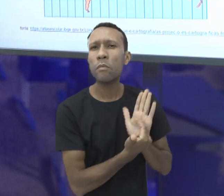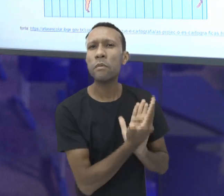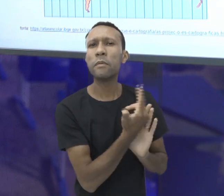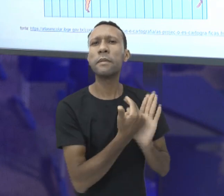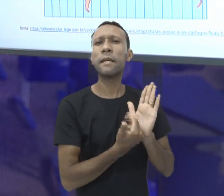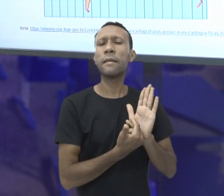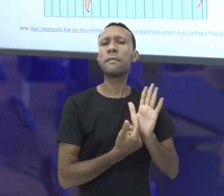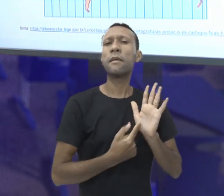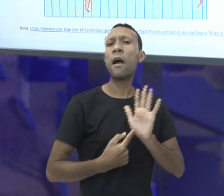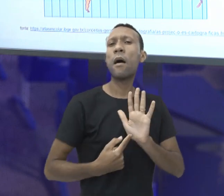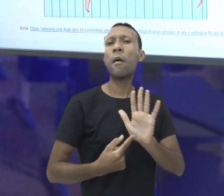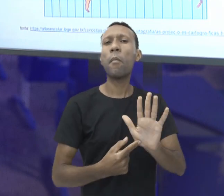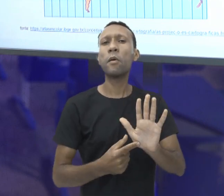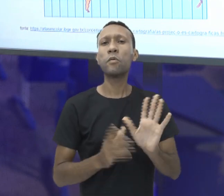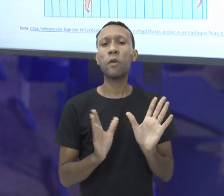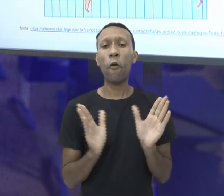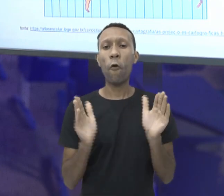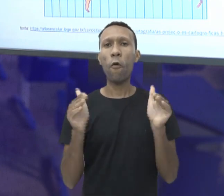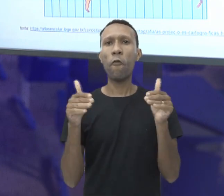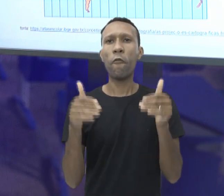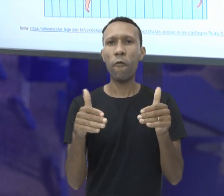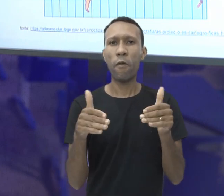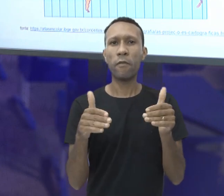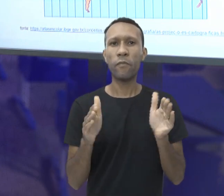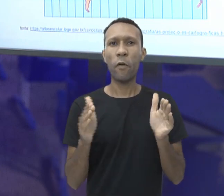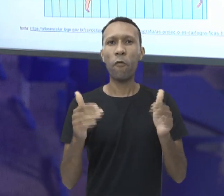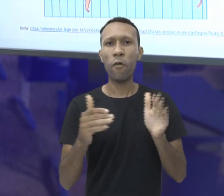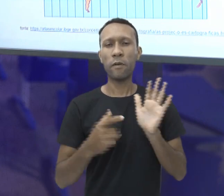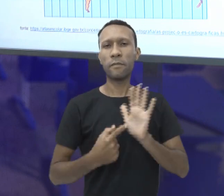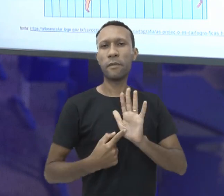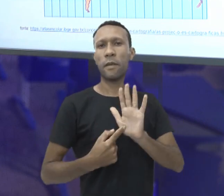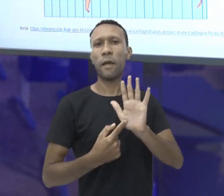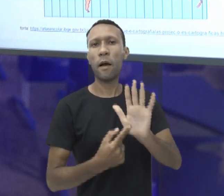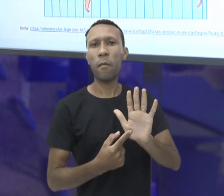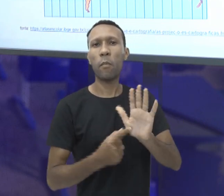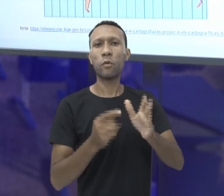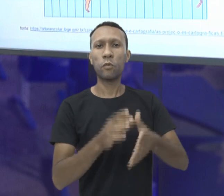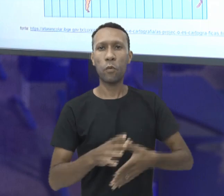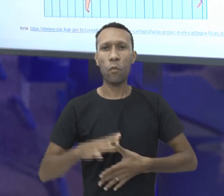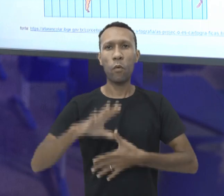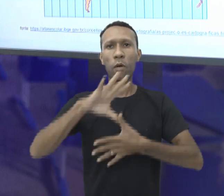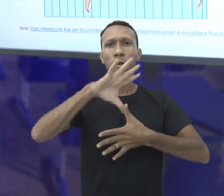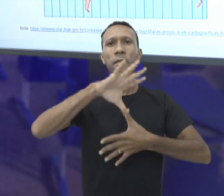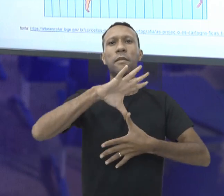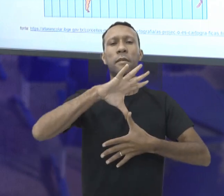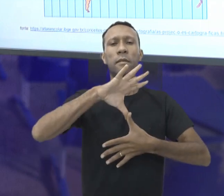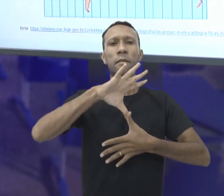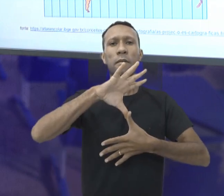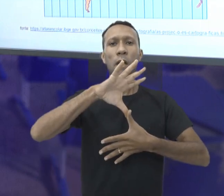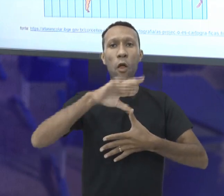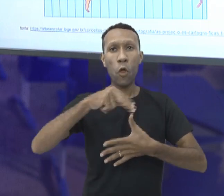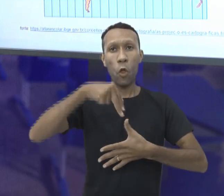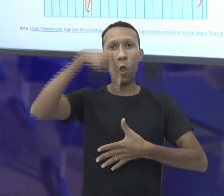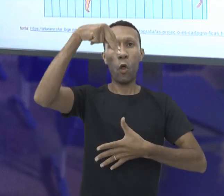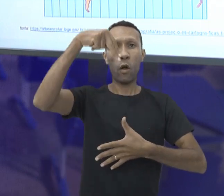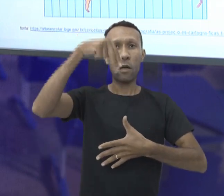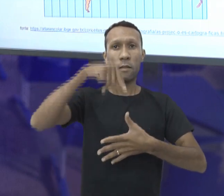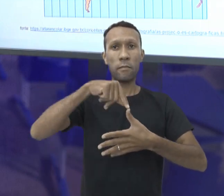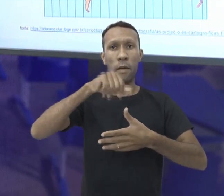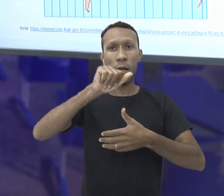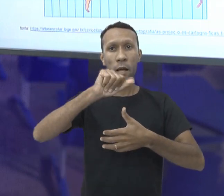uma proporção centralizada, um destaque para o continente europeu e hemisfério norte. Os polos são